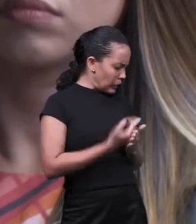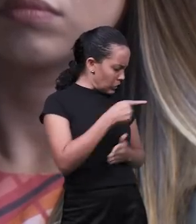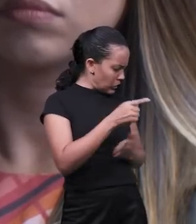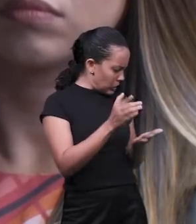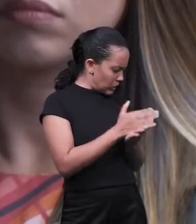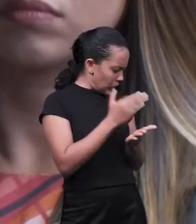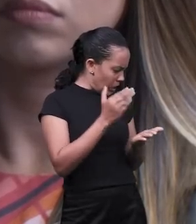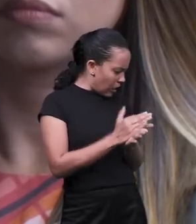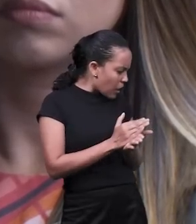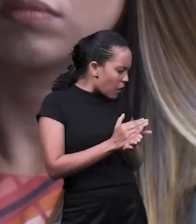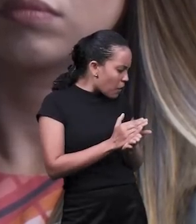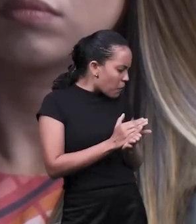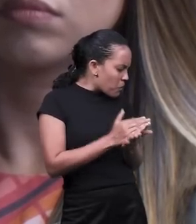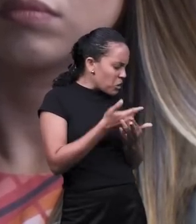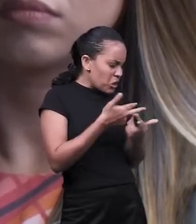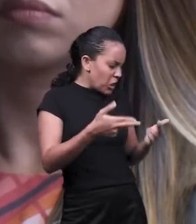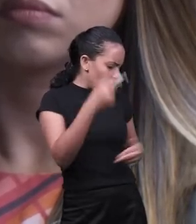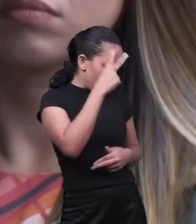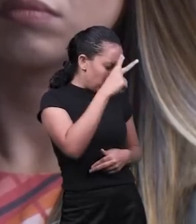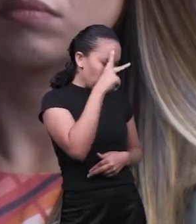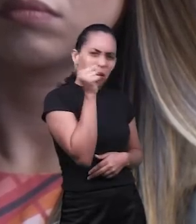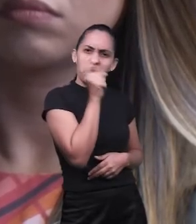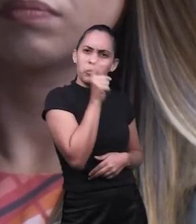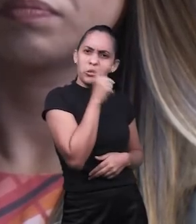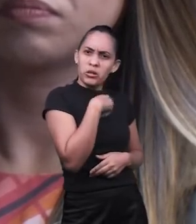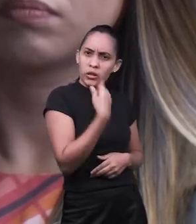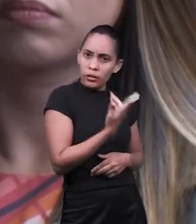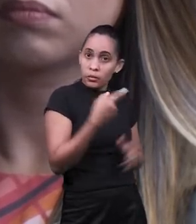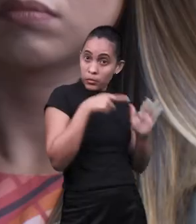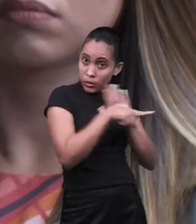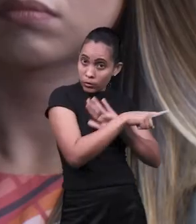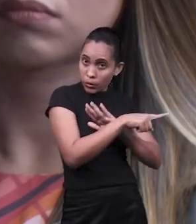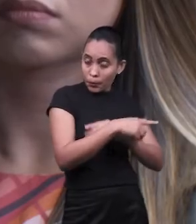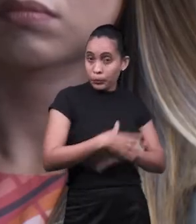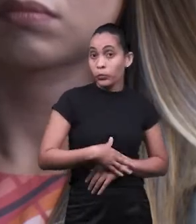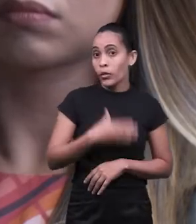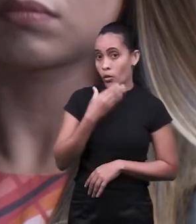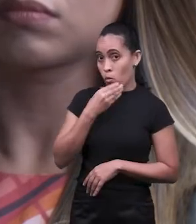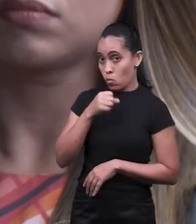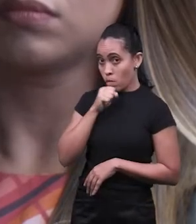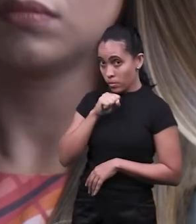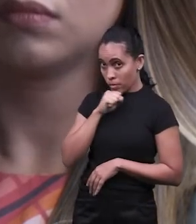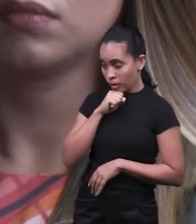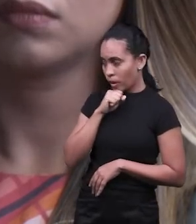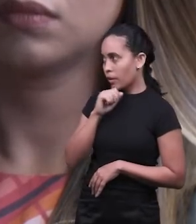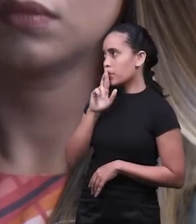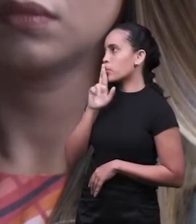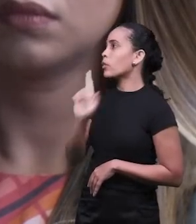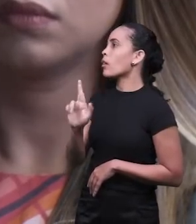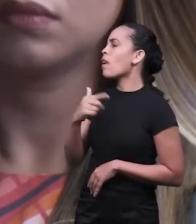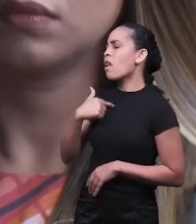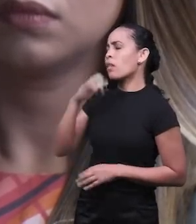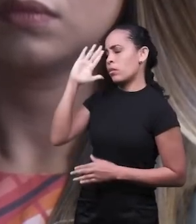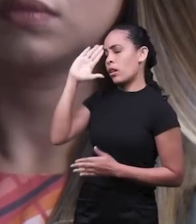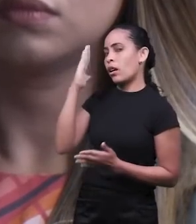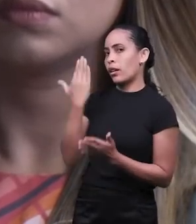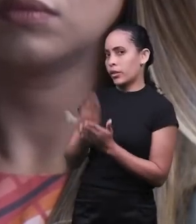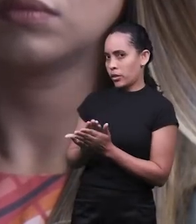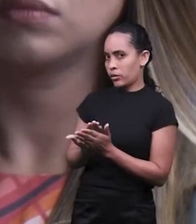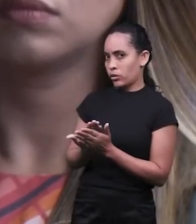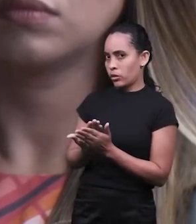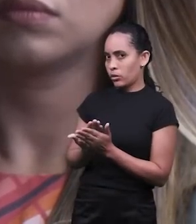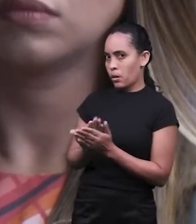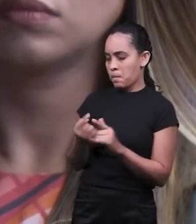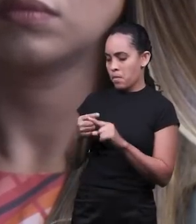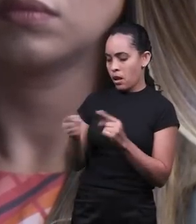acredita nesse livro cheio de fábulas, essas crendices, essas mentiras? E o Senhor, ele respondeu assim, eu acredito,